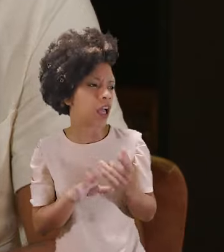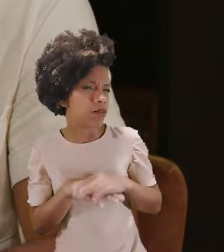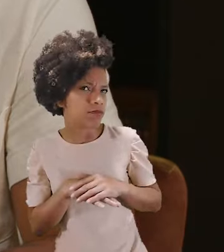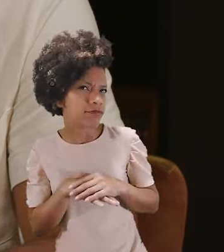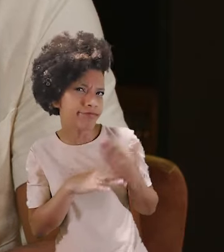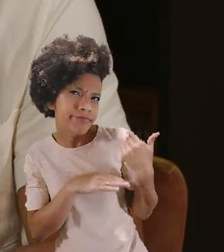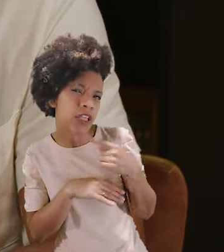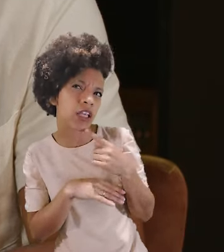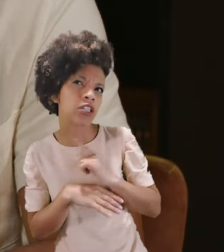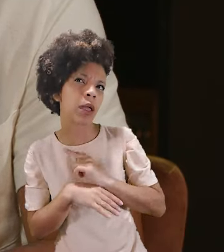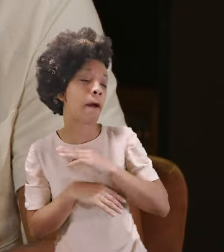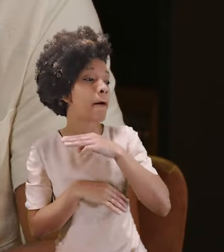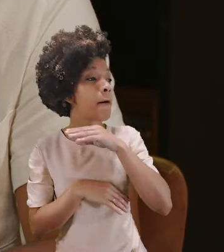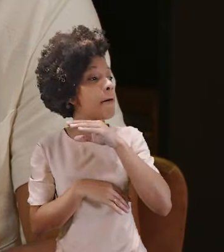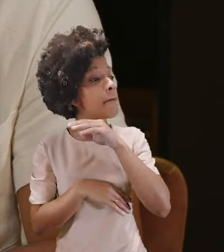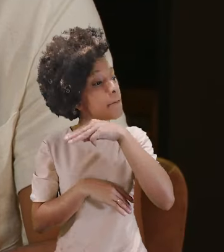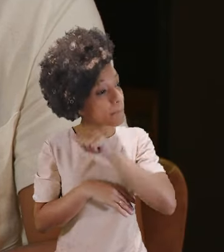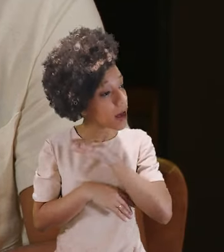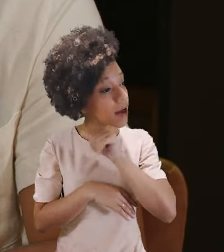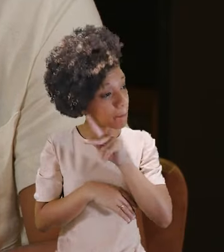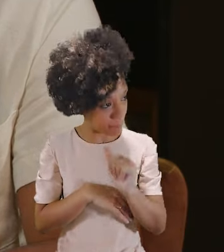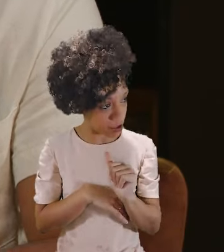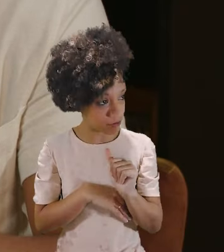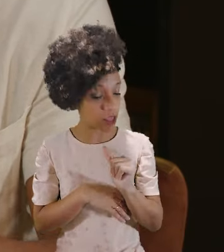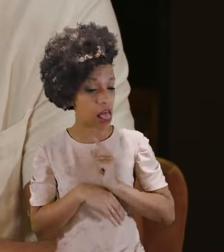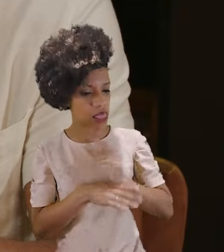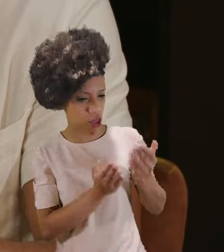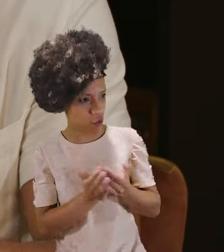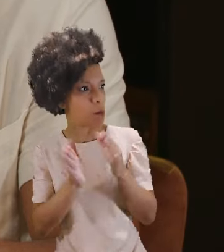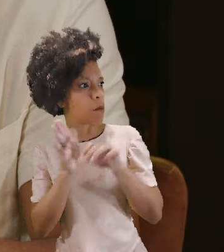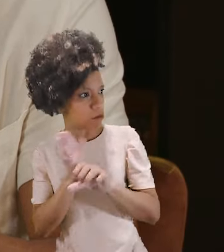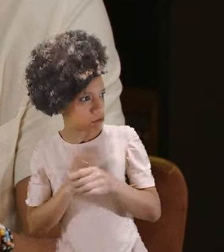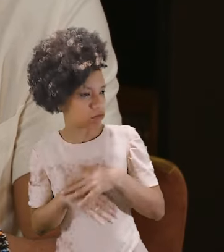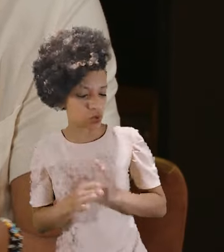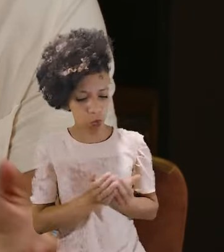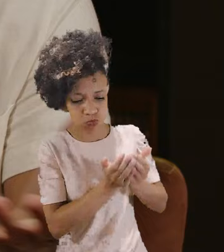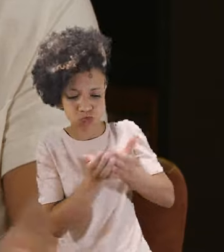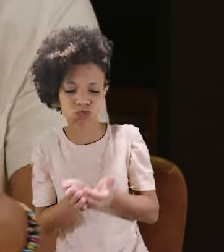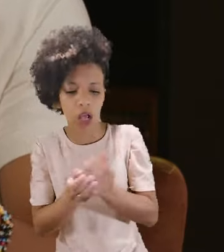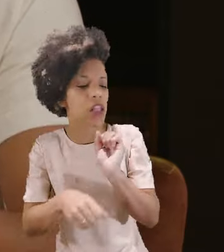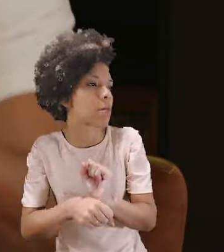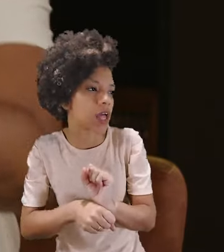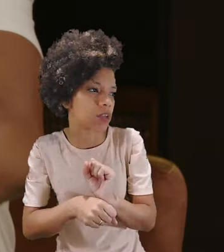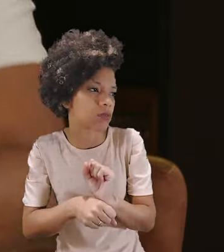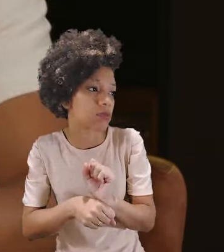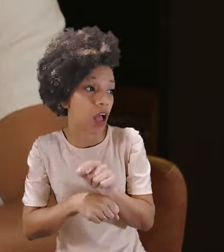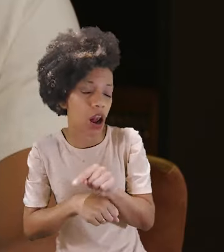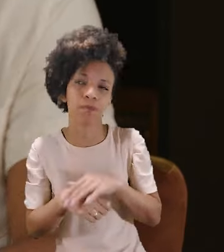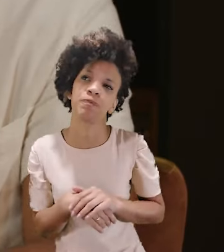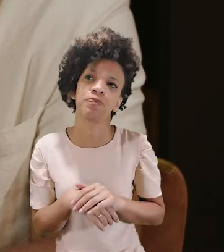recentemente a gente vai Macapá e teve uns Assault lá cara os caras estavam ancoradas né o navio fundeado mas